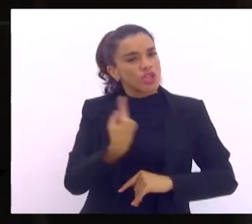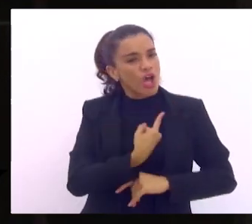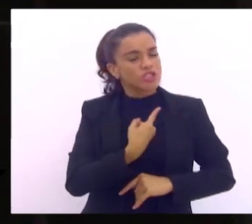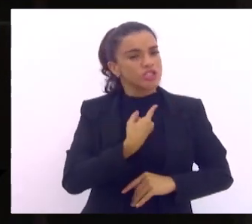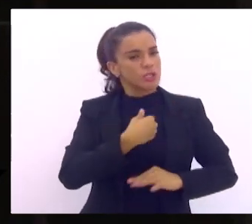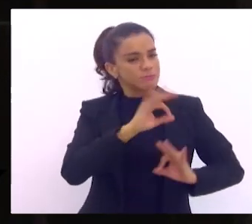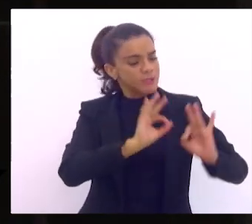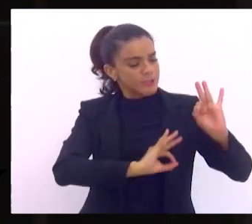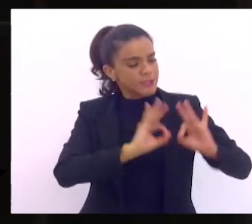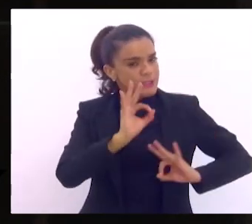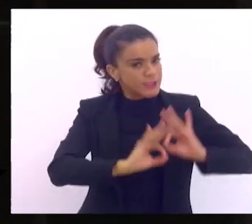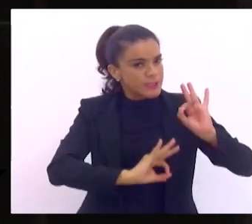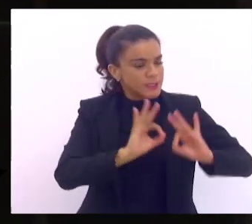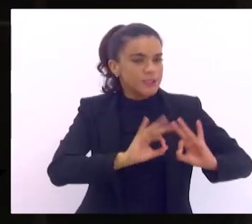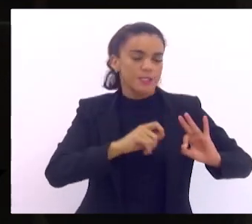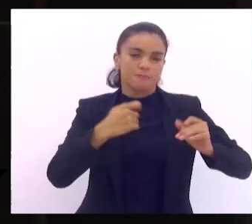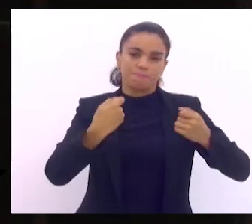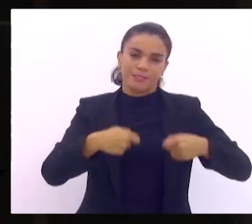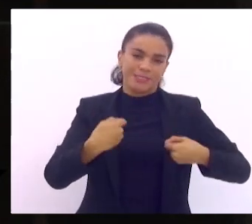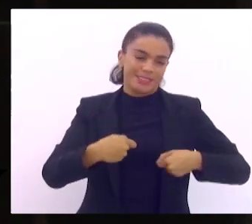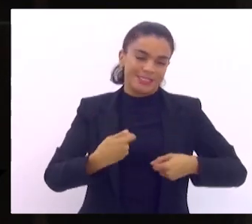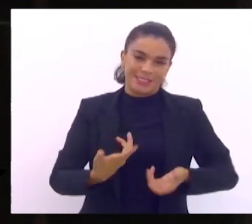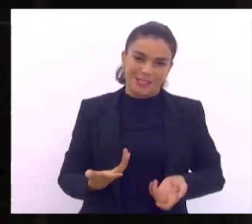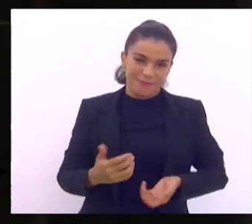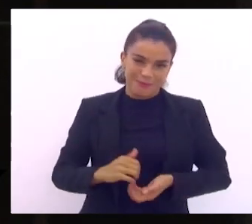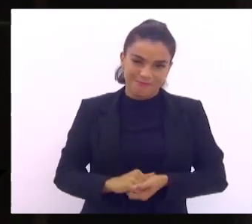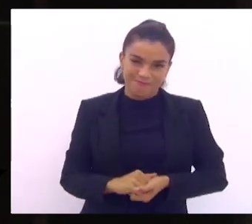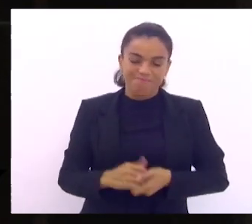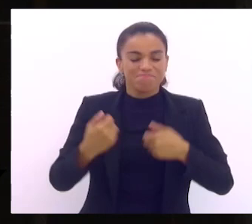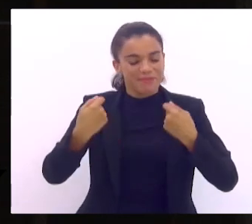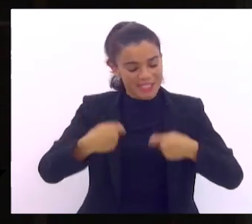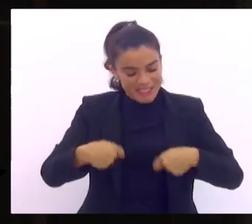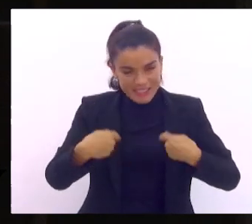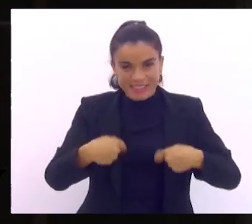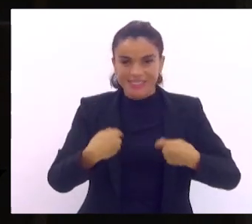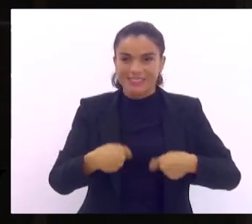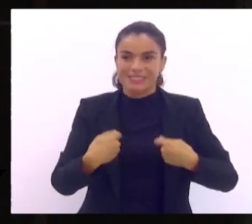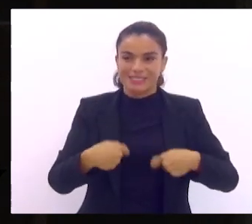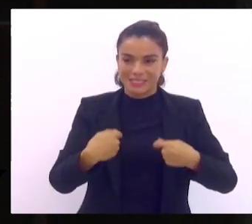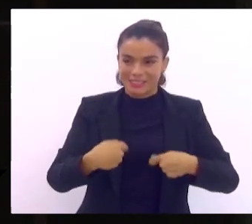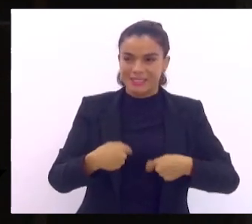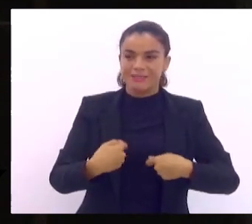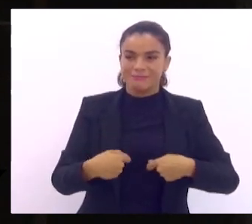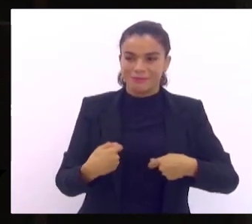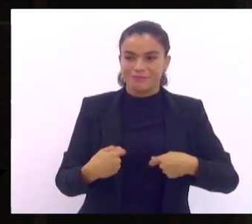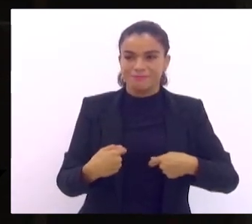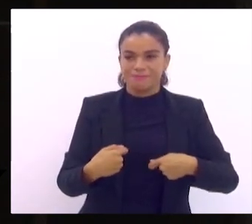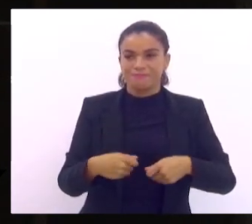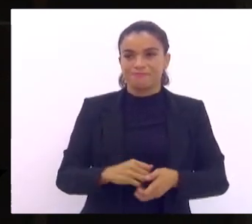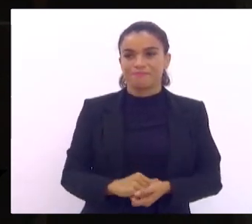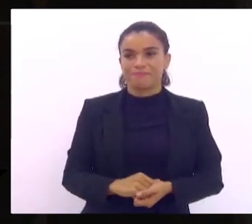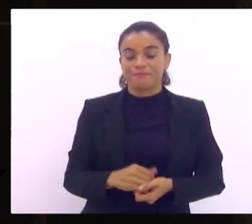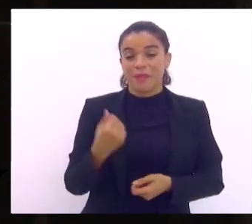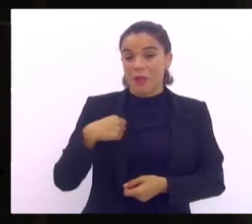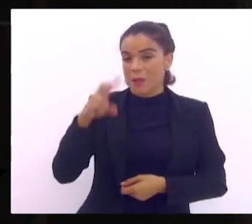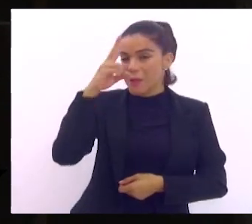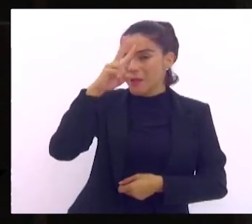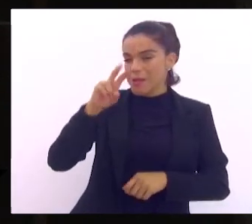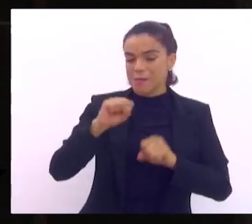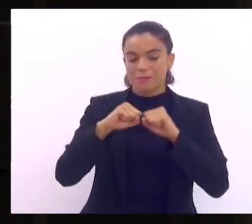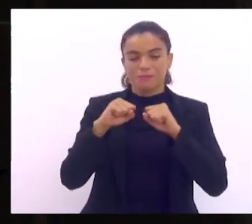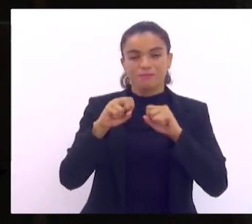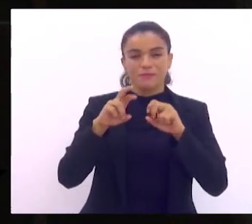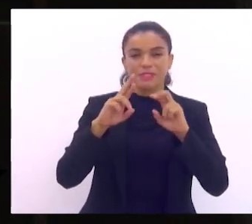preparados, mas precisamos do nosso instrumento. Precisamos do nosso instrumento, né? E lembro que em reunião com o nosso secretário